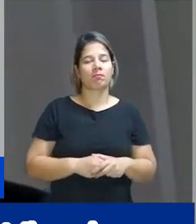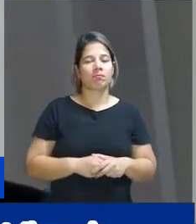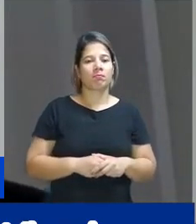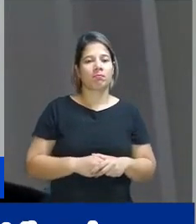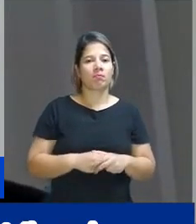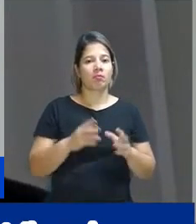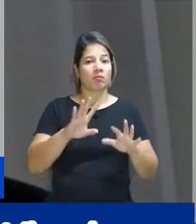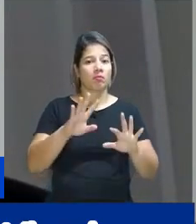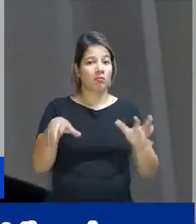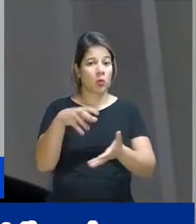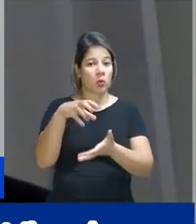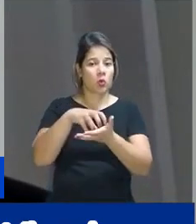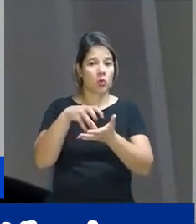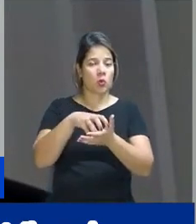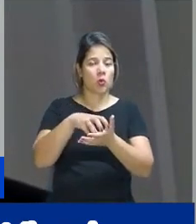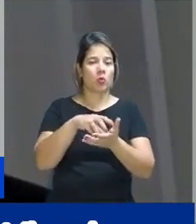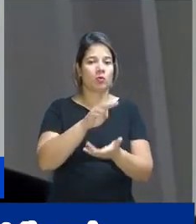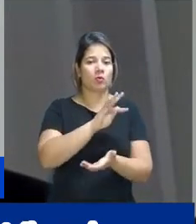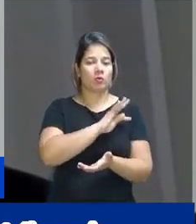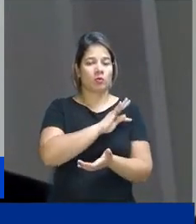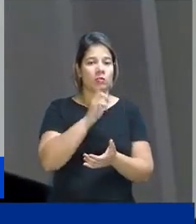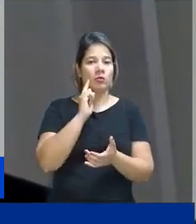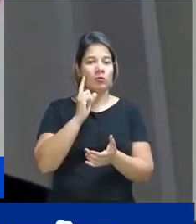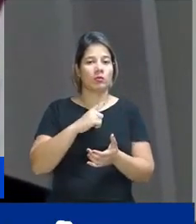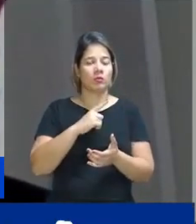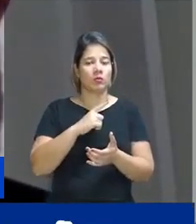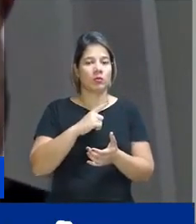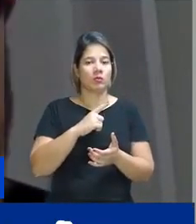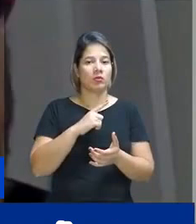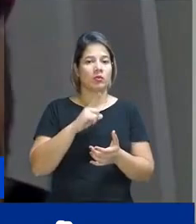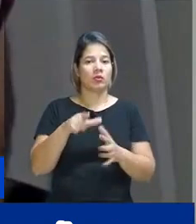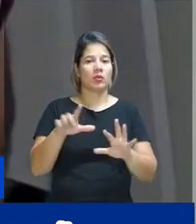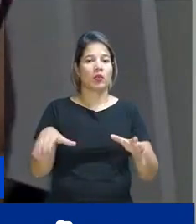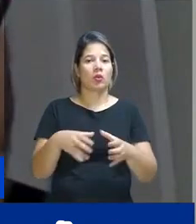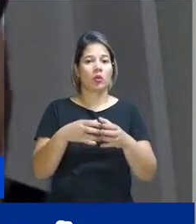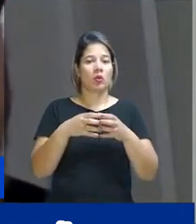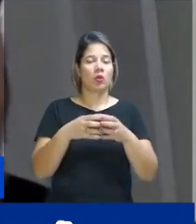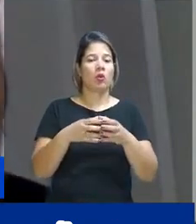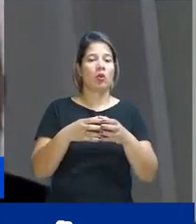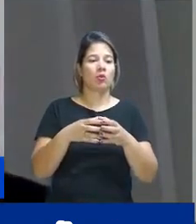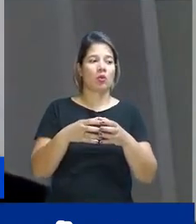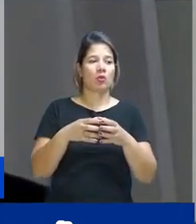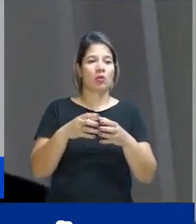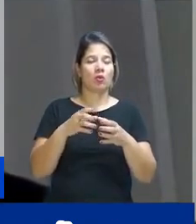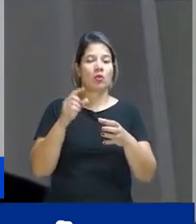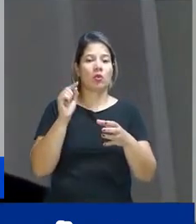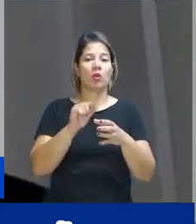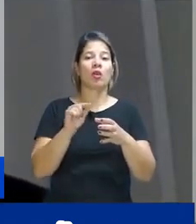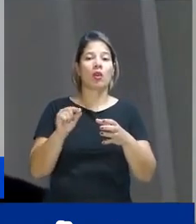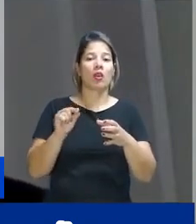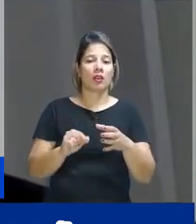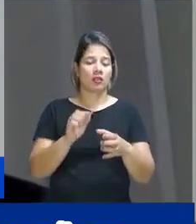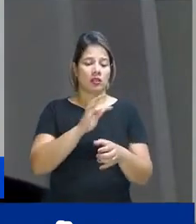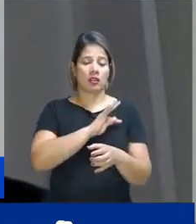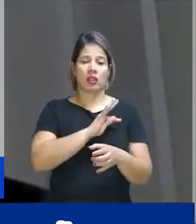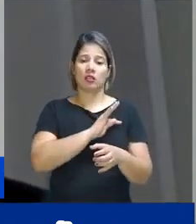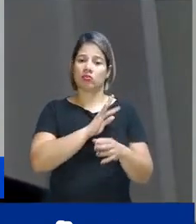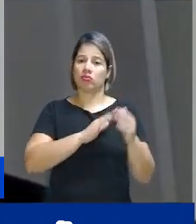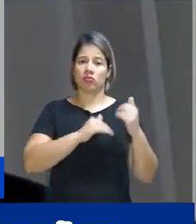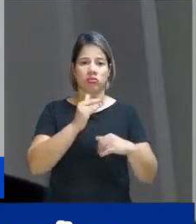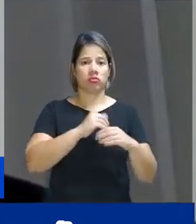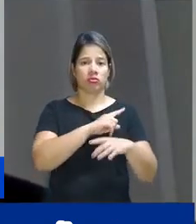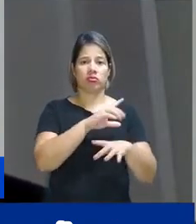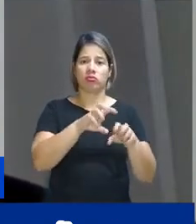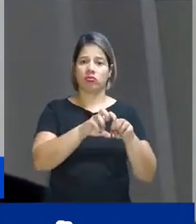técnico, o NACEP é o órgão técnico contábil do tribunal. Ele é composto por técnicos altamente